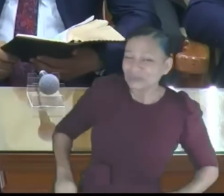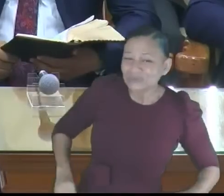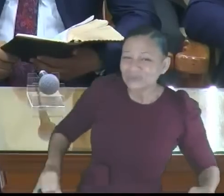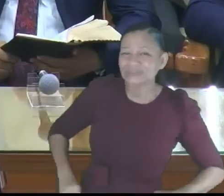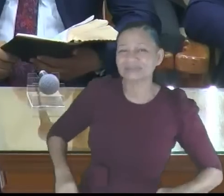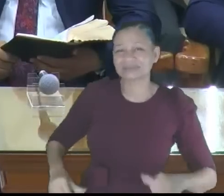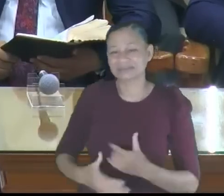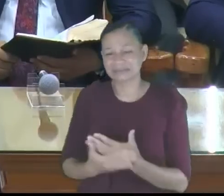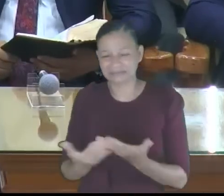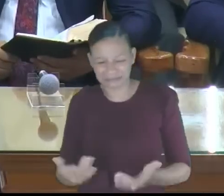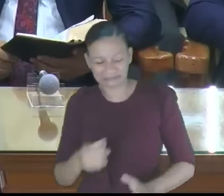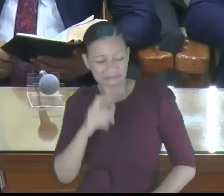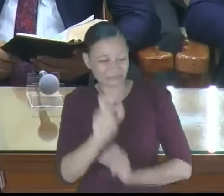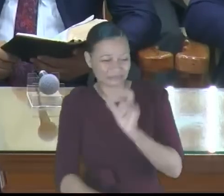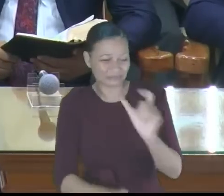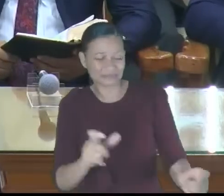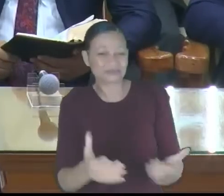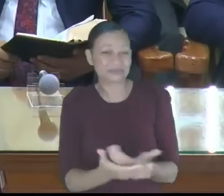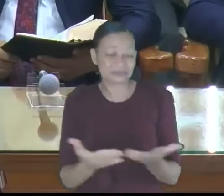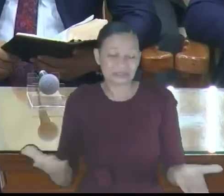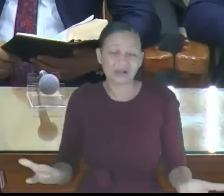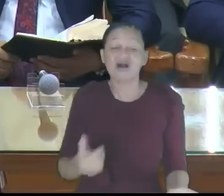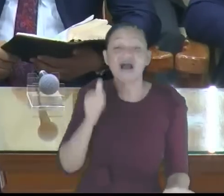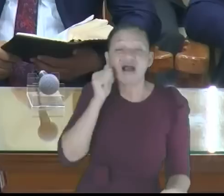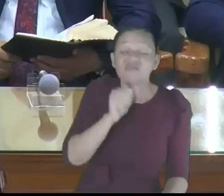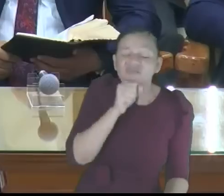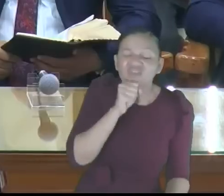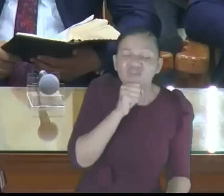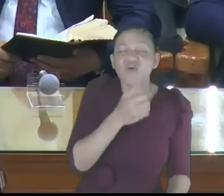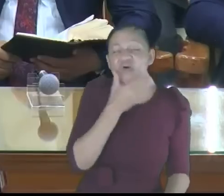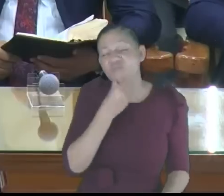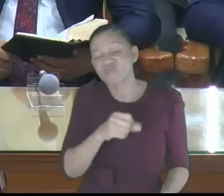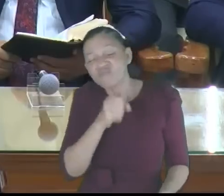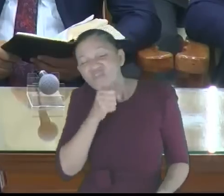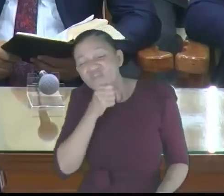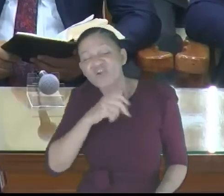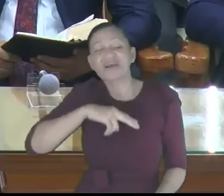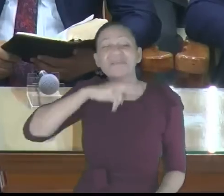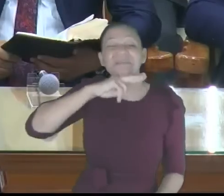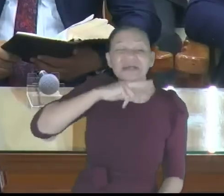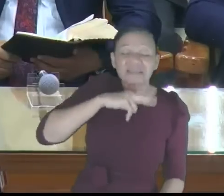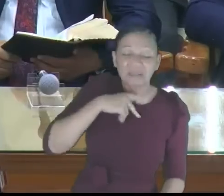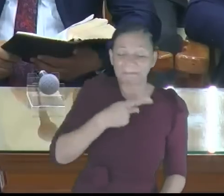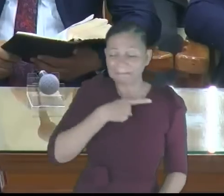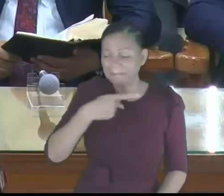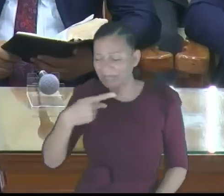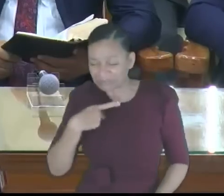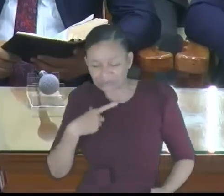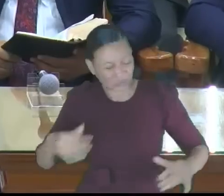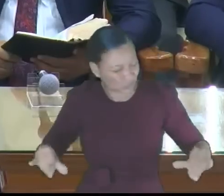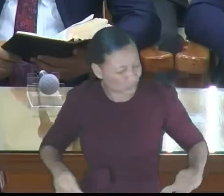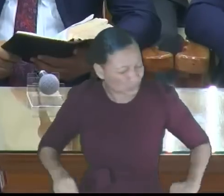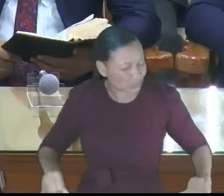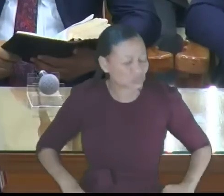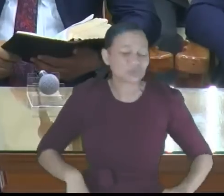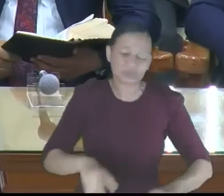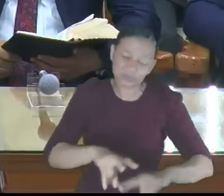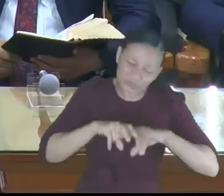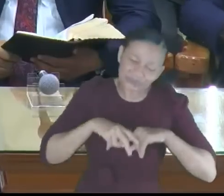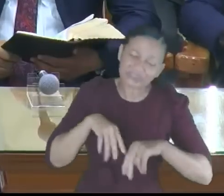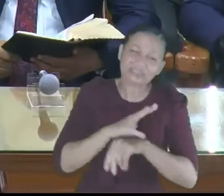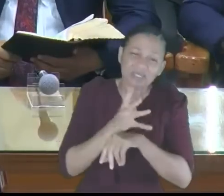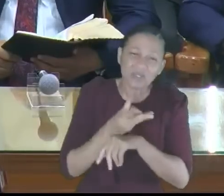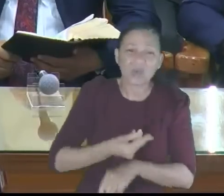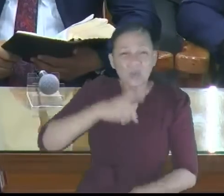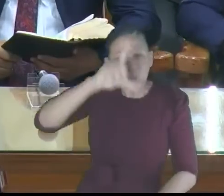dores pelos filhos. Os avós sofrem dores pelos netos. O pastor sofre dor pela igreja. O dirigente da